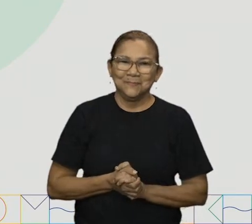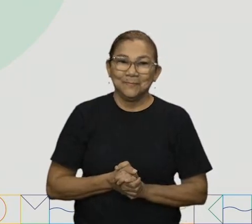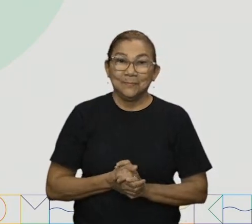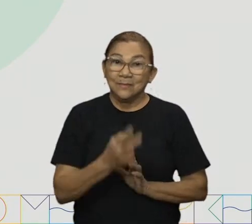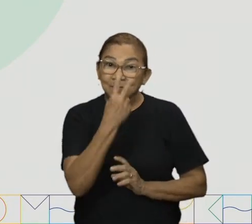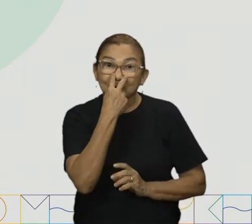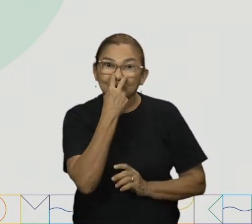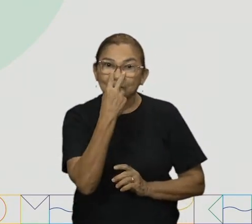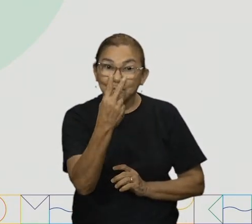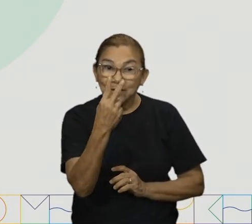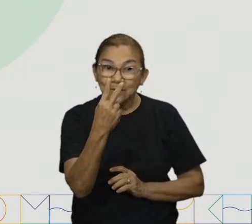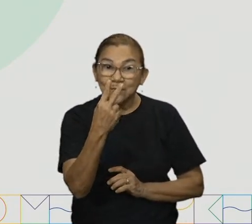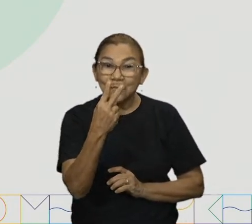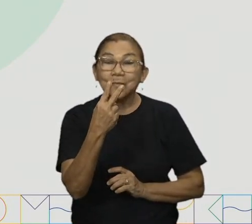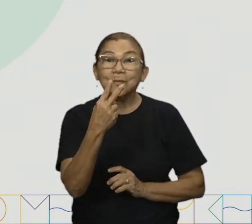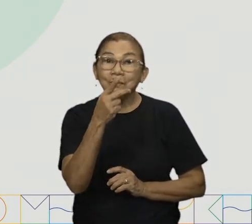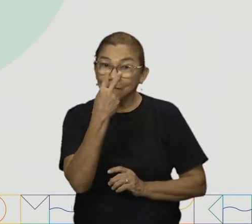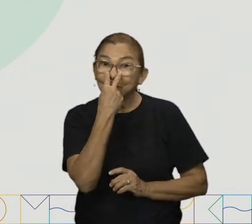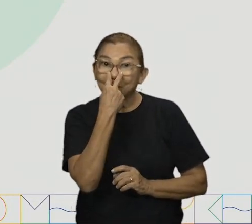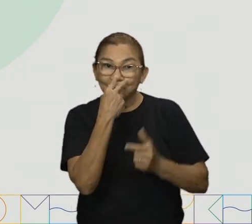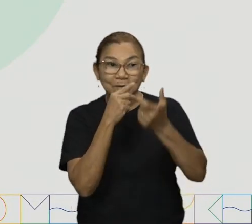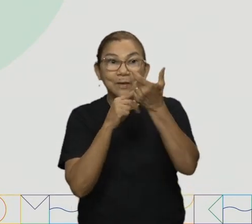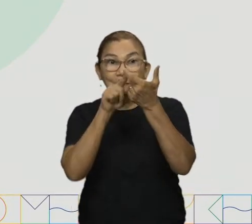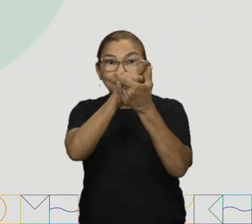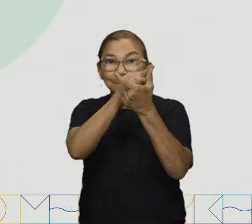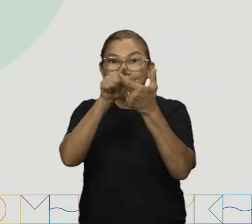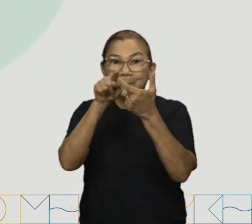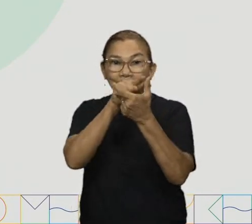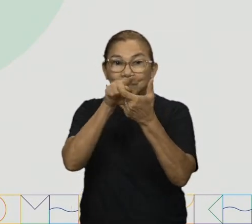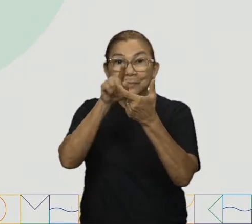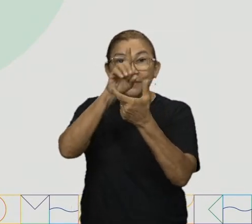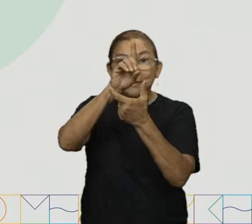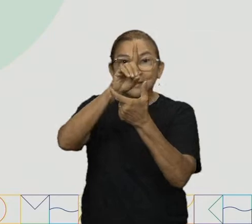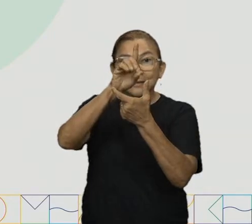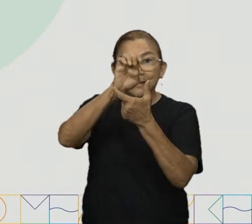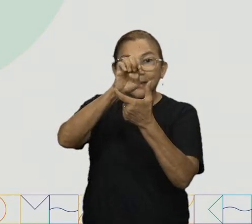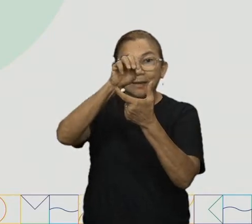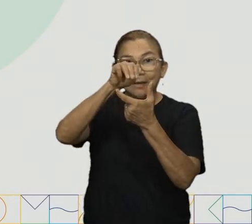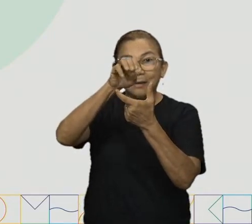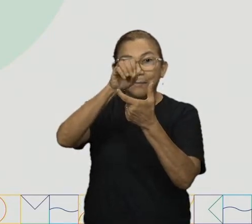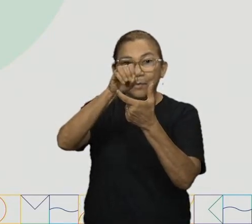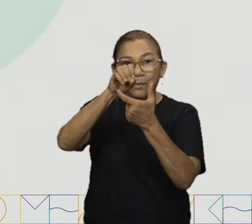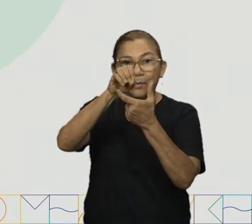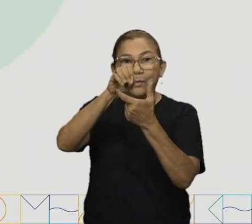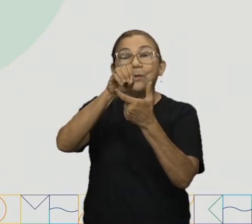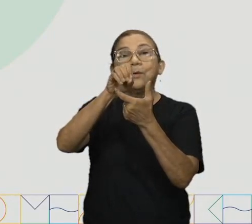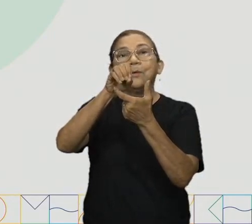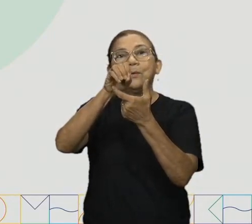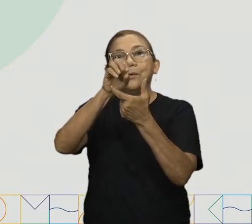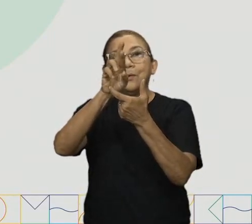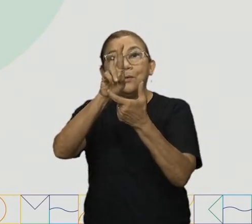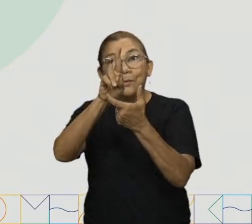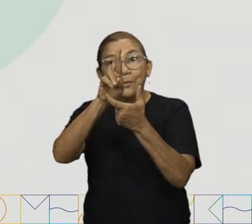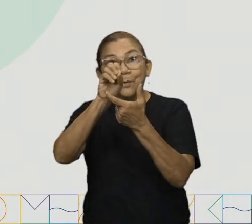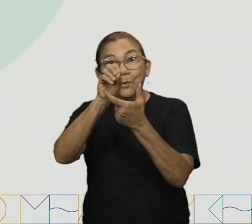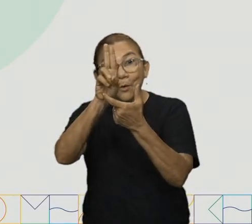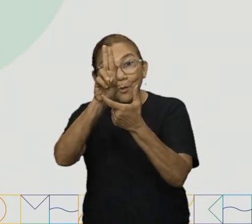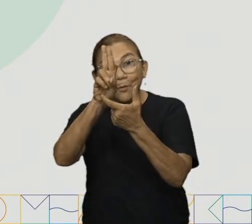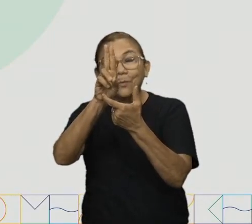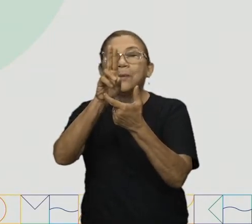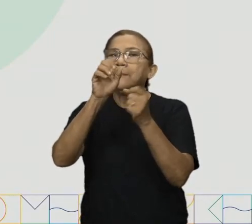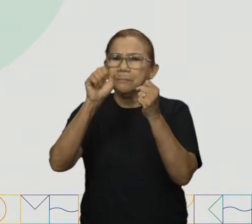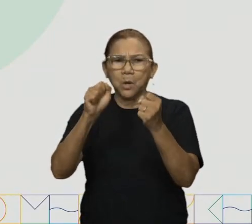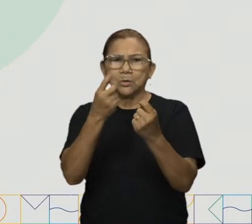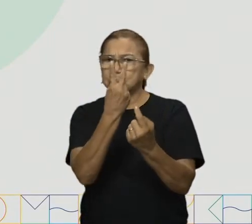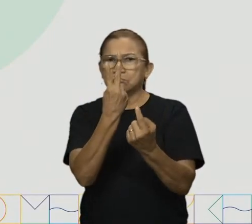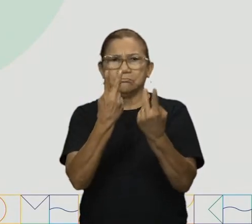Olha só aí, quem acertou, vocês tinham essas duas opções, ou com ou com e, certo? Vamos para outra próxima